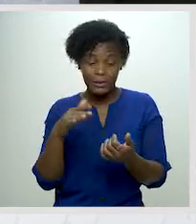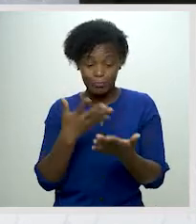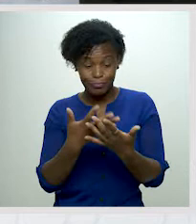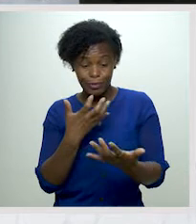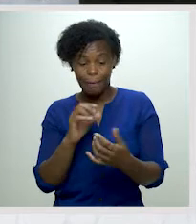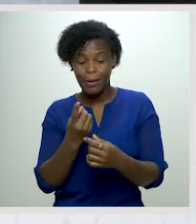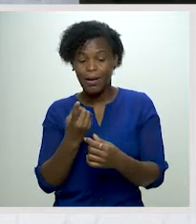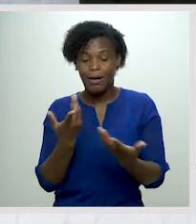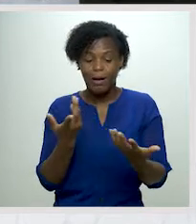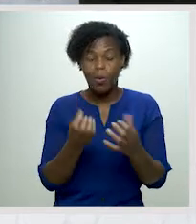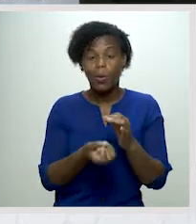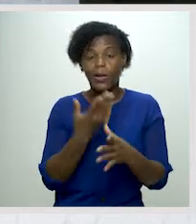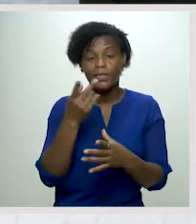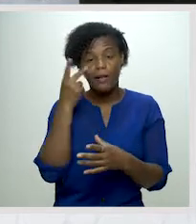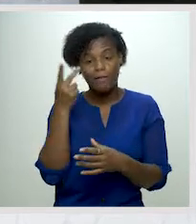origem da vida.